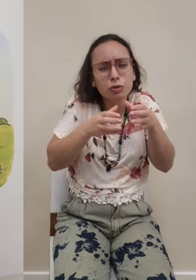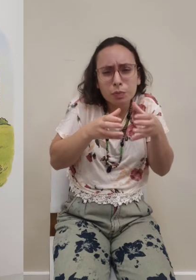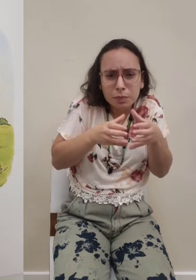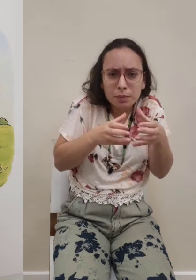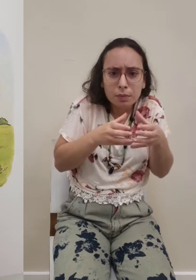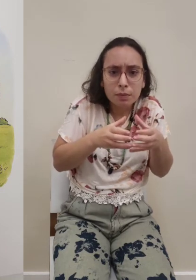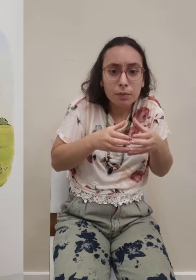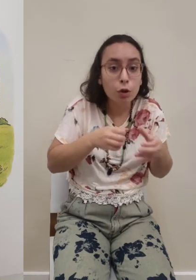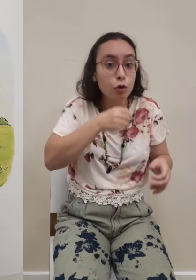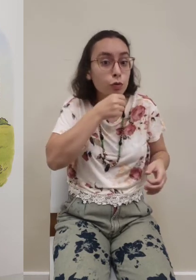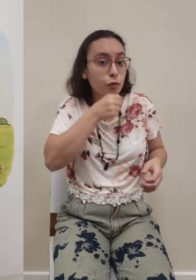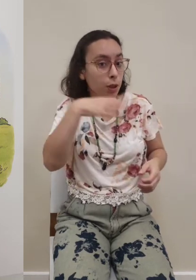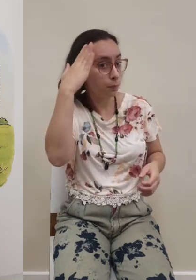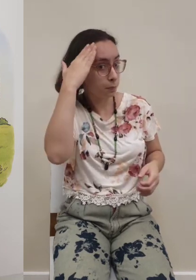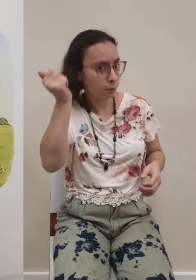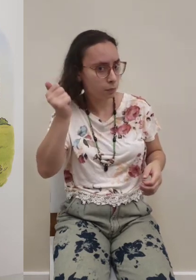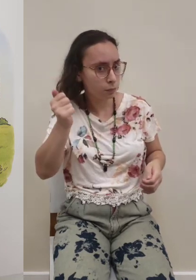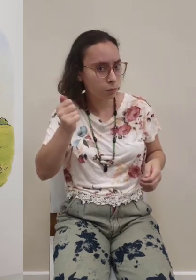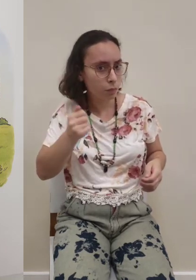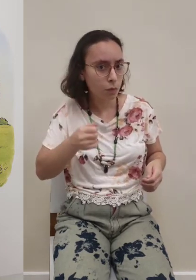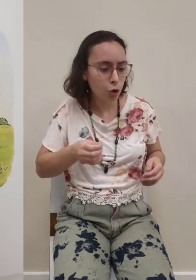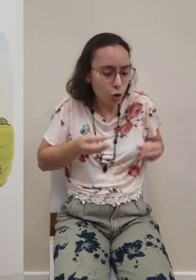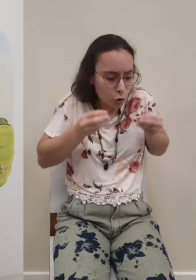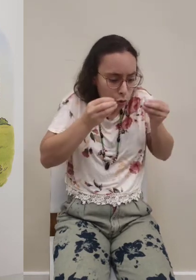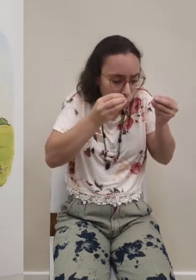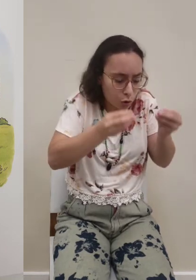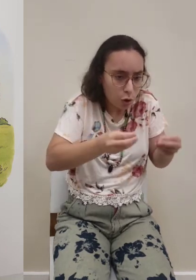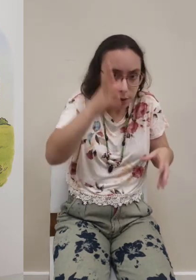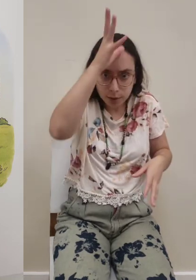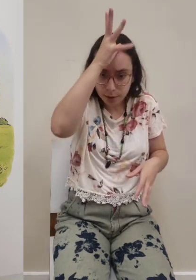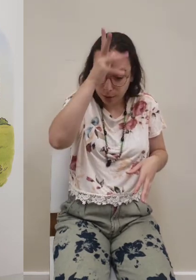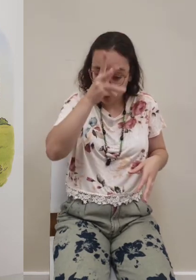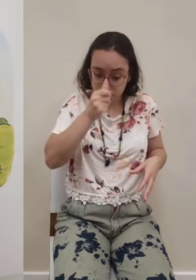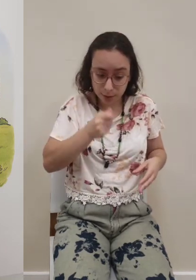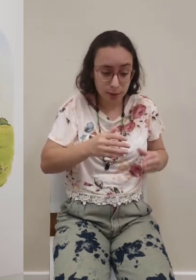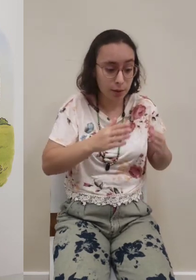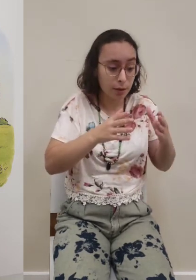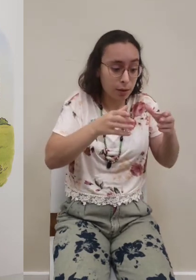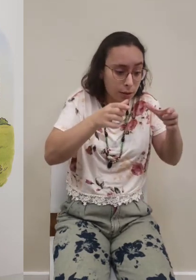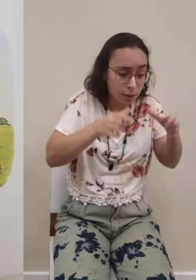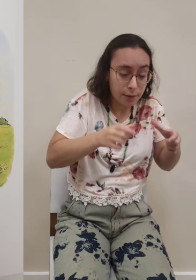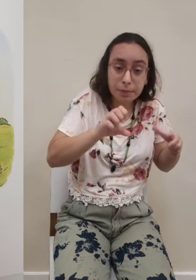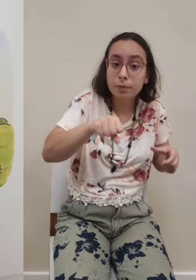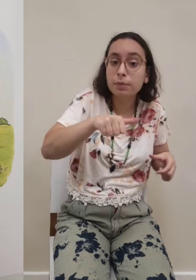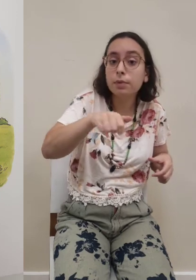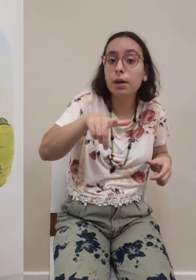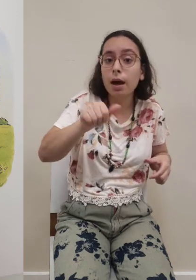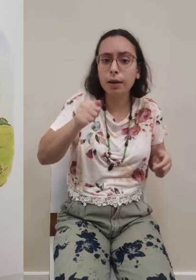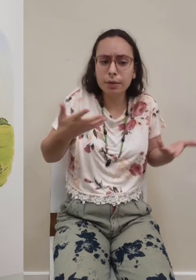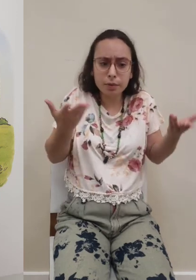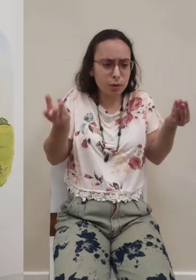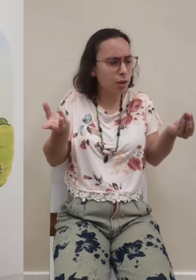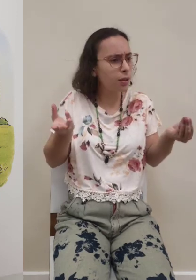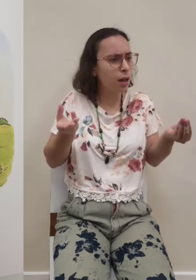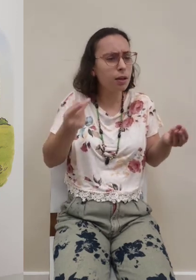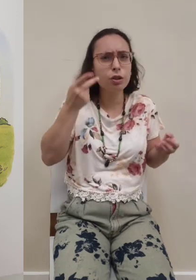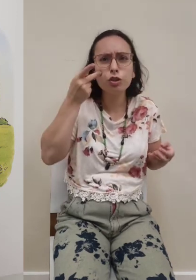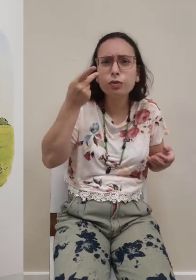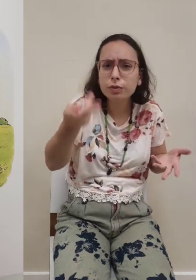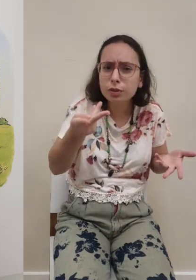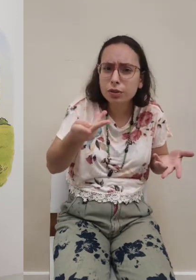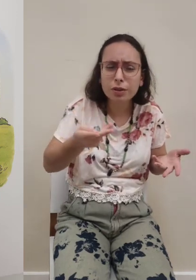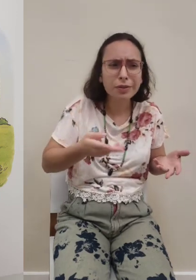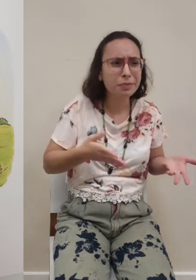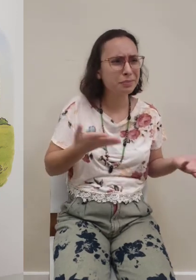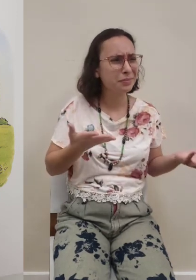velho sábio falou, bote a galinha na sala de visita. Na sala de visita? Que